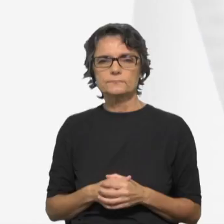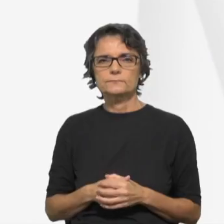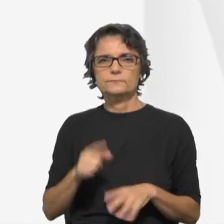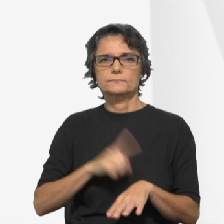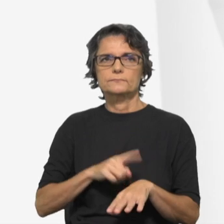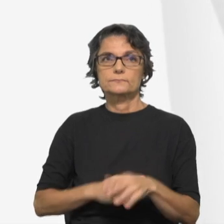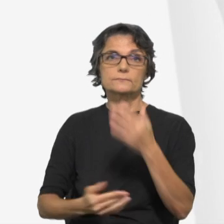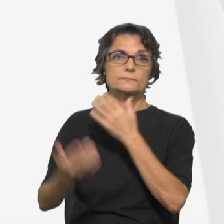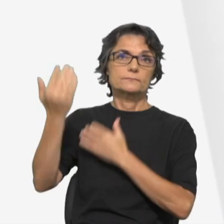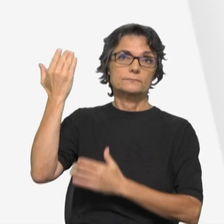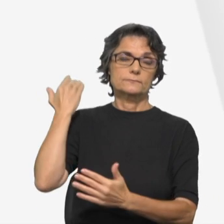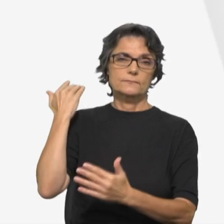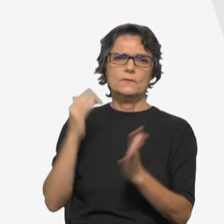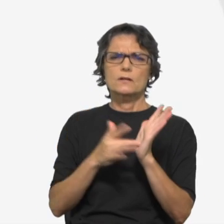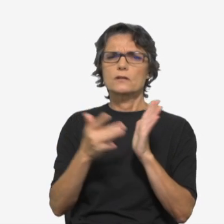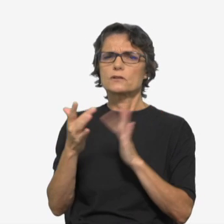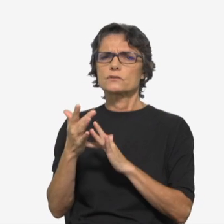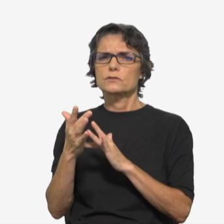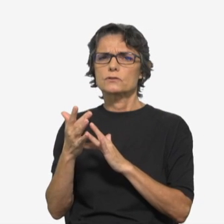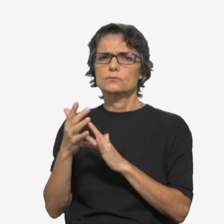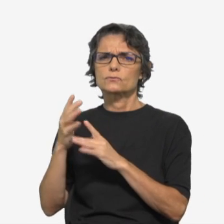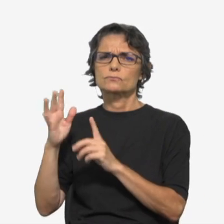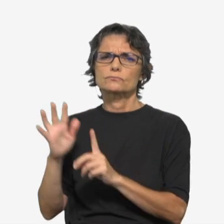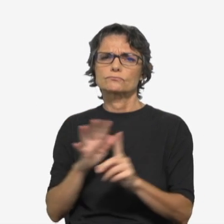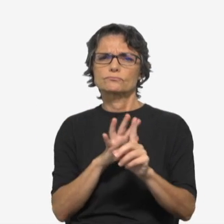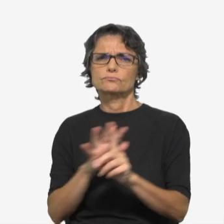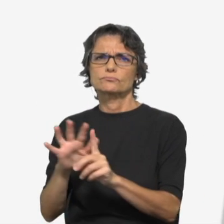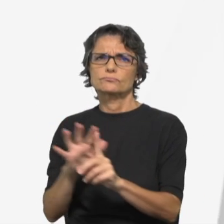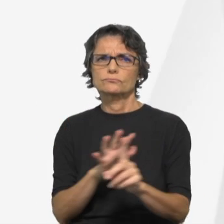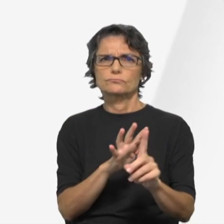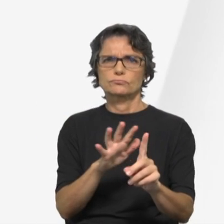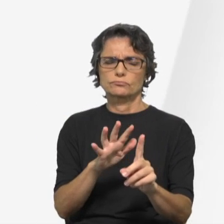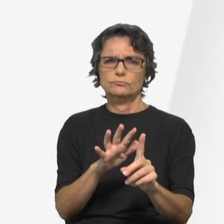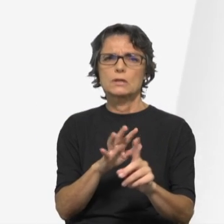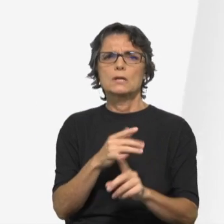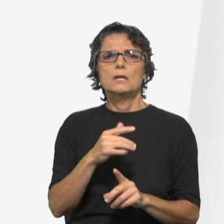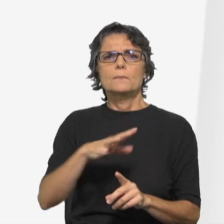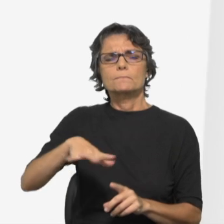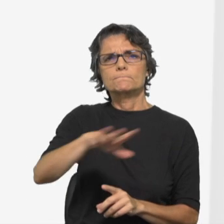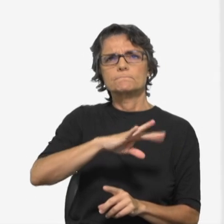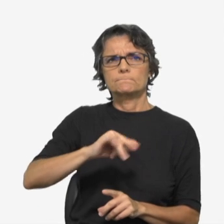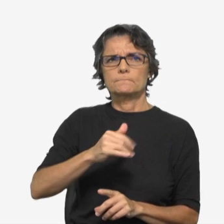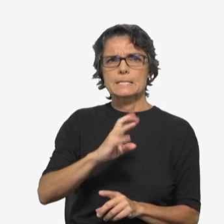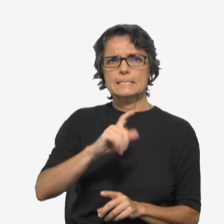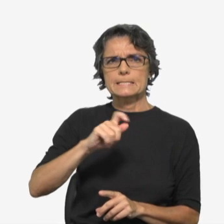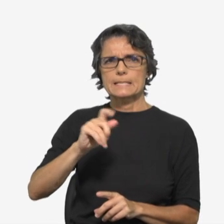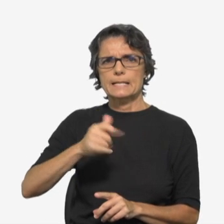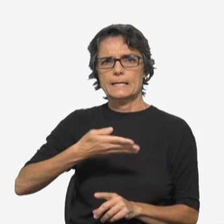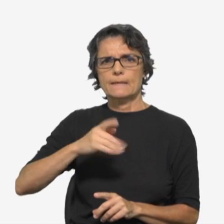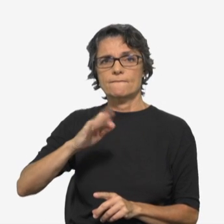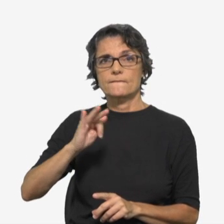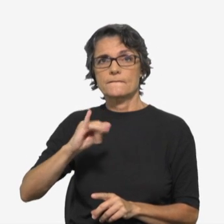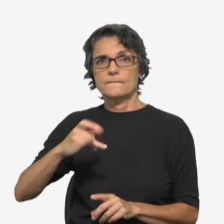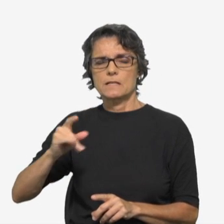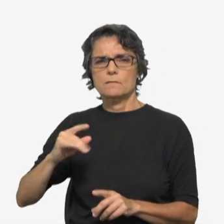Naquele tempo, Jesus partiu com os seus discípulos para as povoações de Cesareia de Filipe. No caminho,